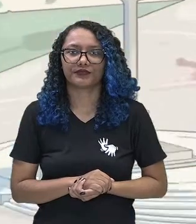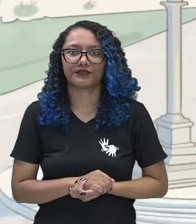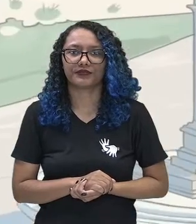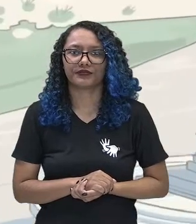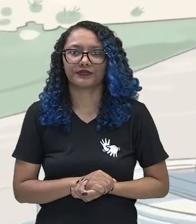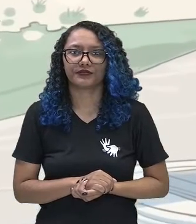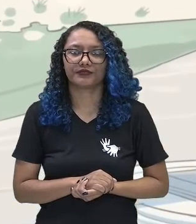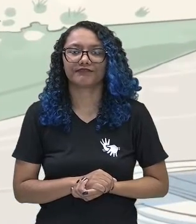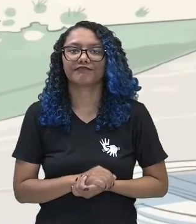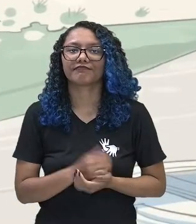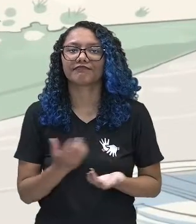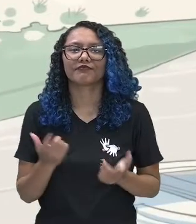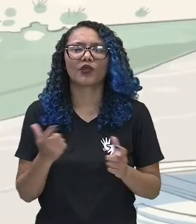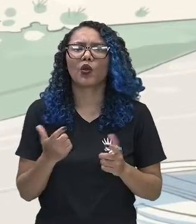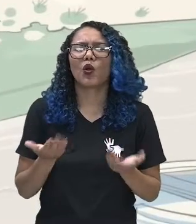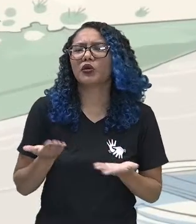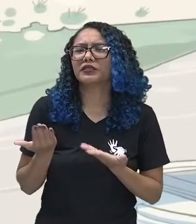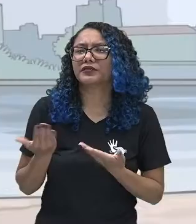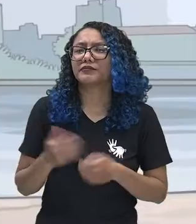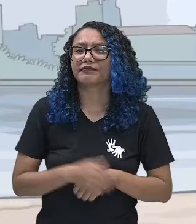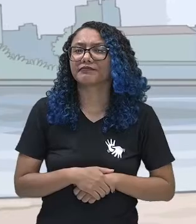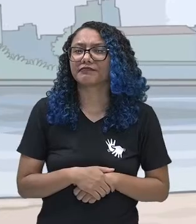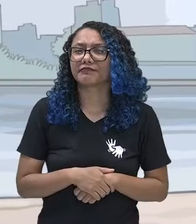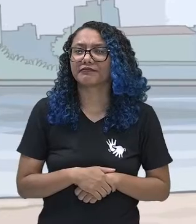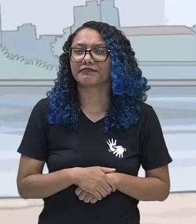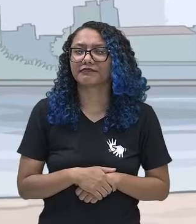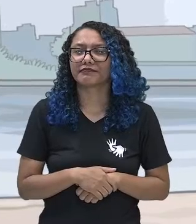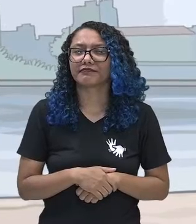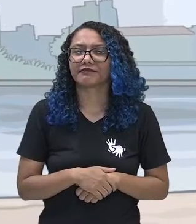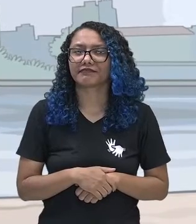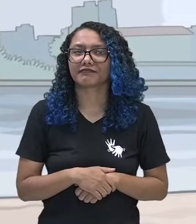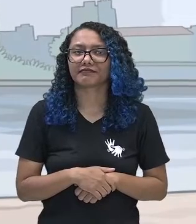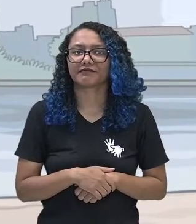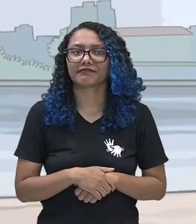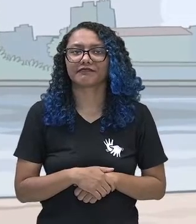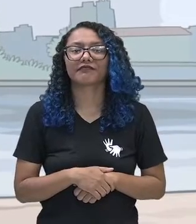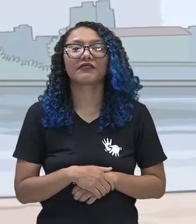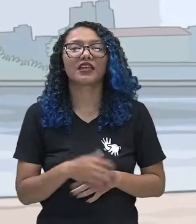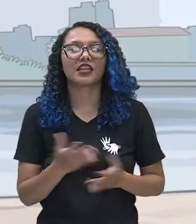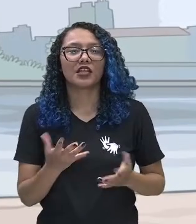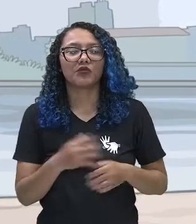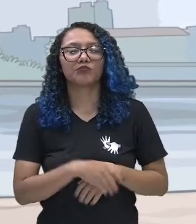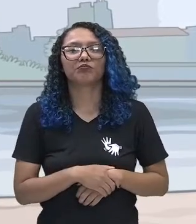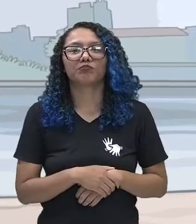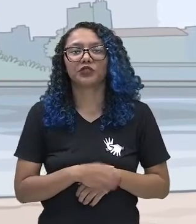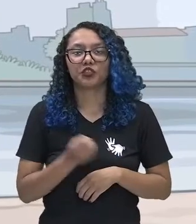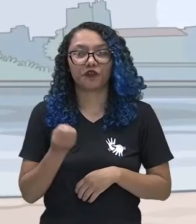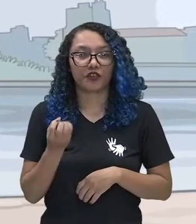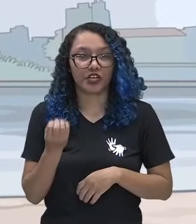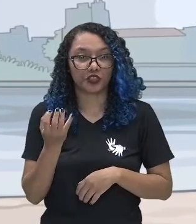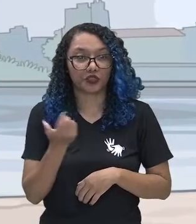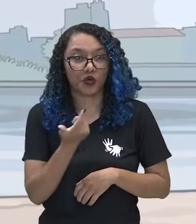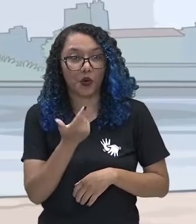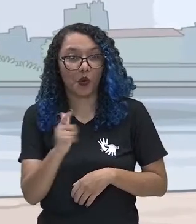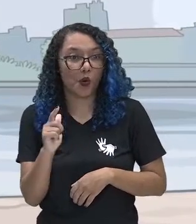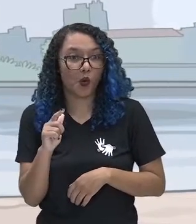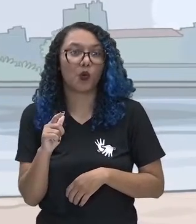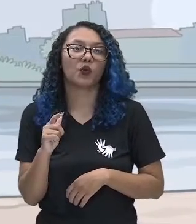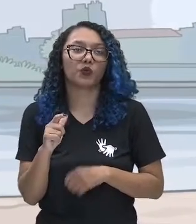Oi, eu tô bem aqui, pessoal. Agora saímos da terrinha para desbravar outros lugares do